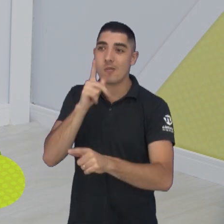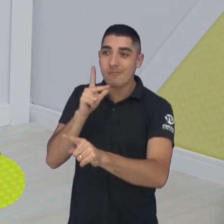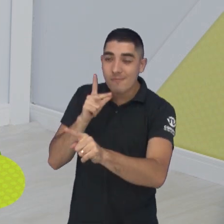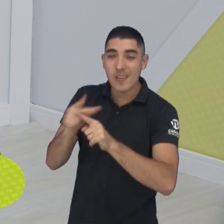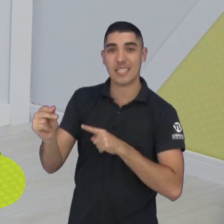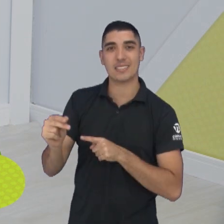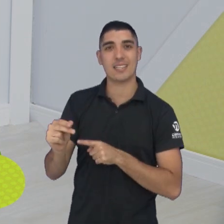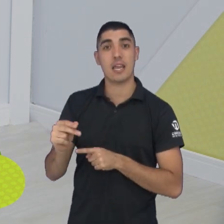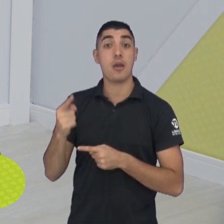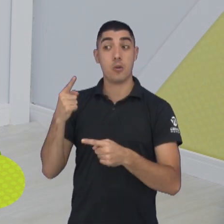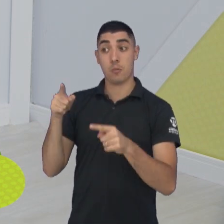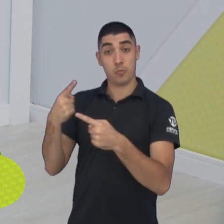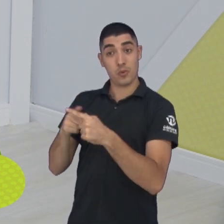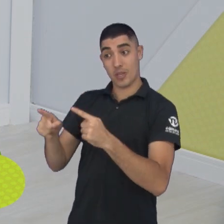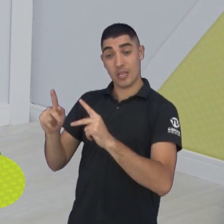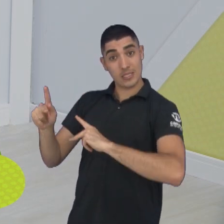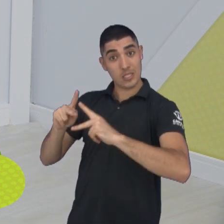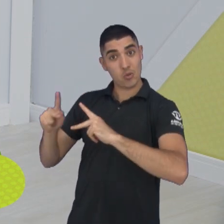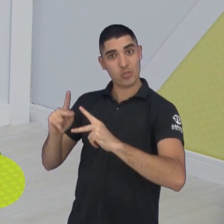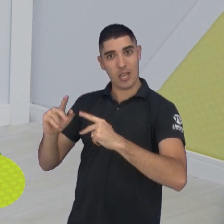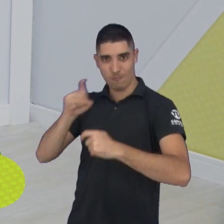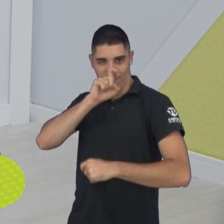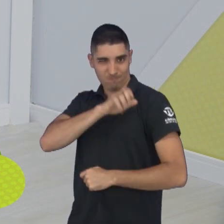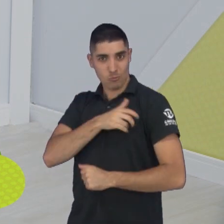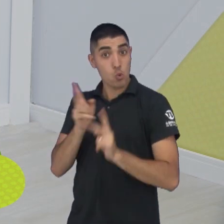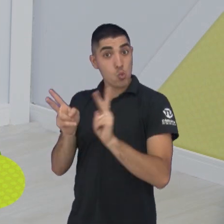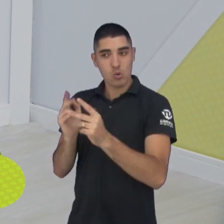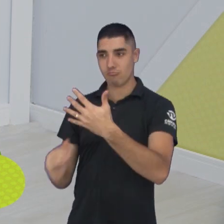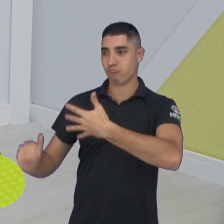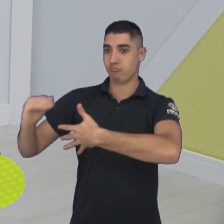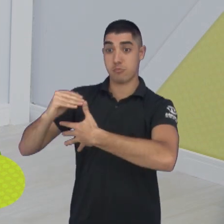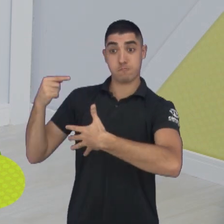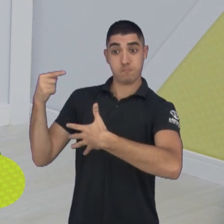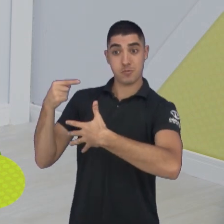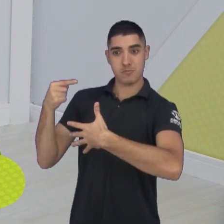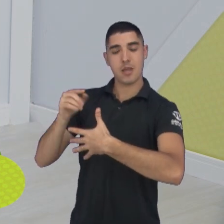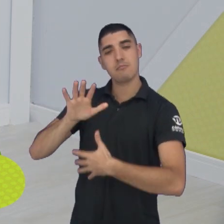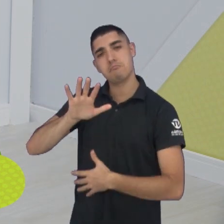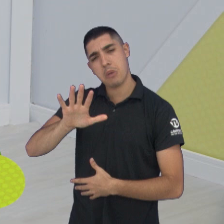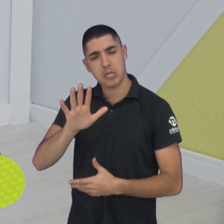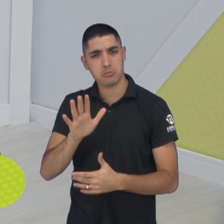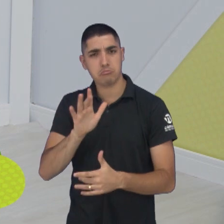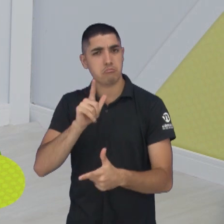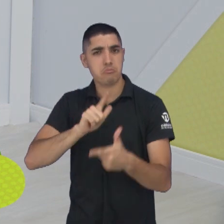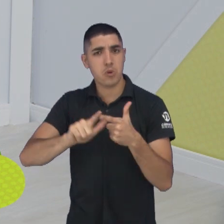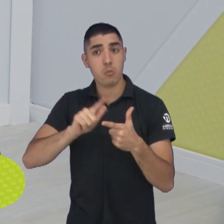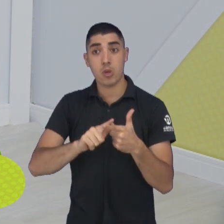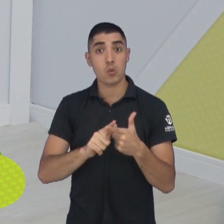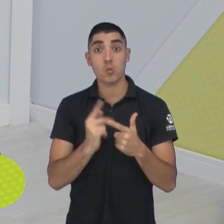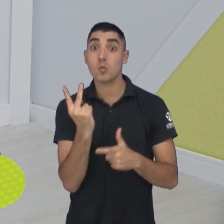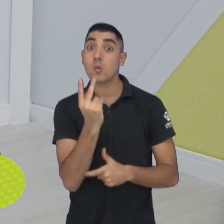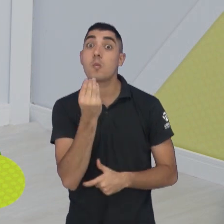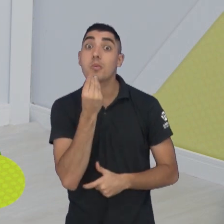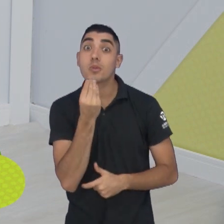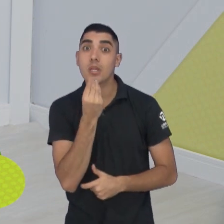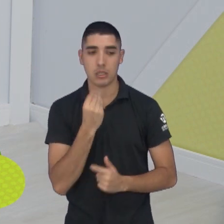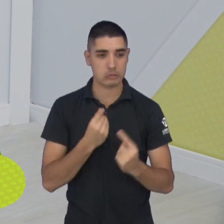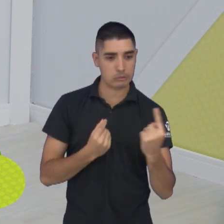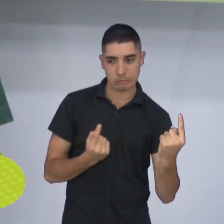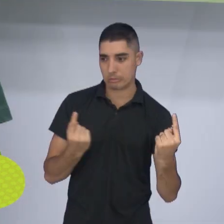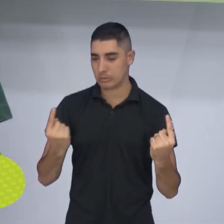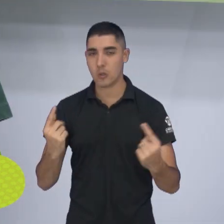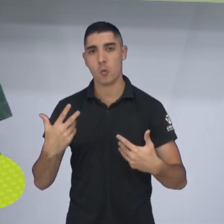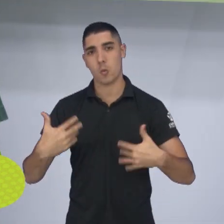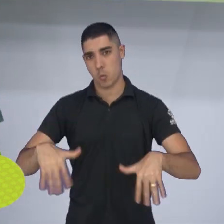para se garantir como o primeiro na tabela de classificação, mas independente disso, chances para os dois lados, um bom jogo de ser assistido.